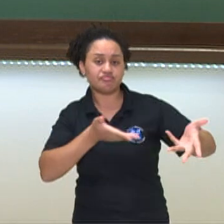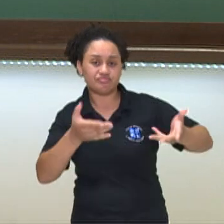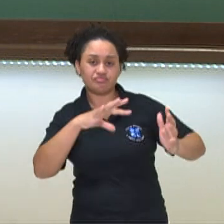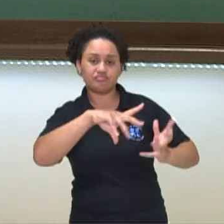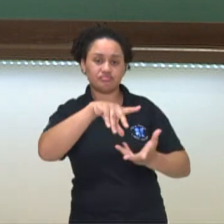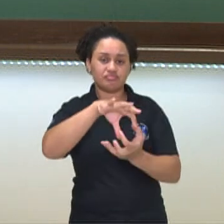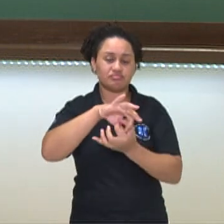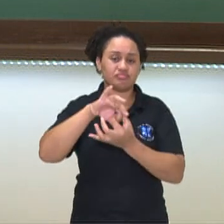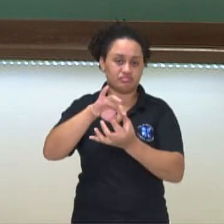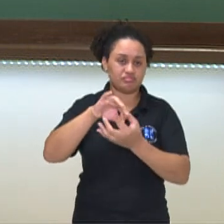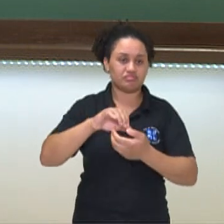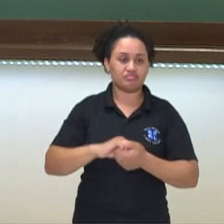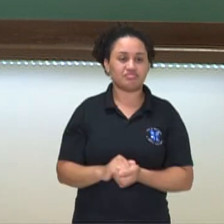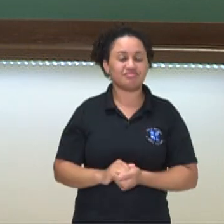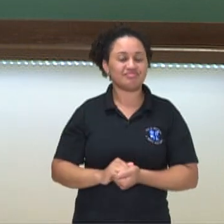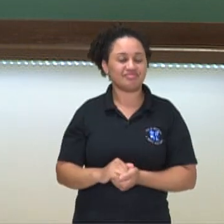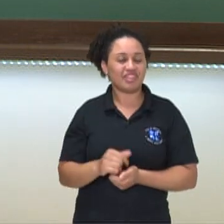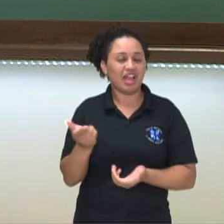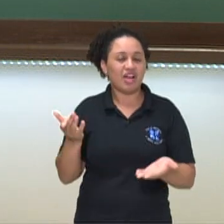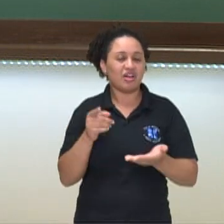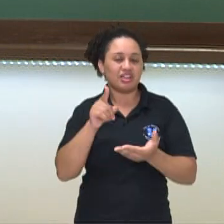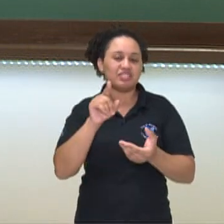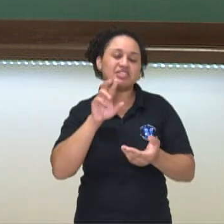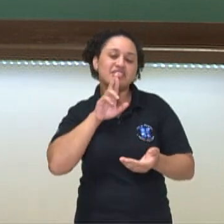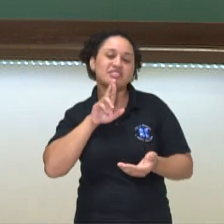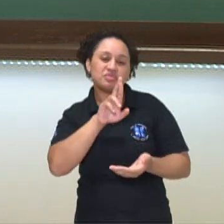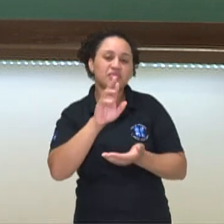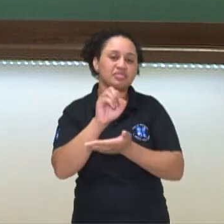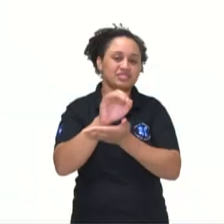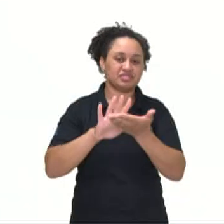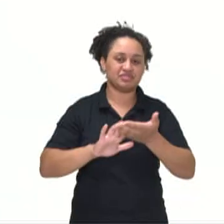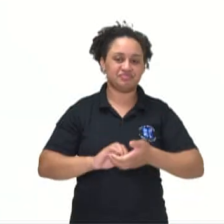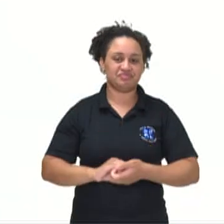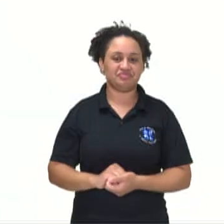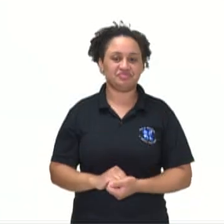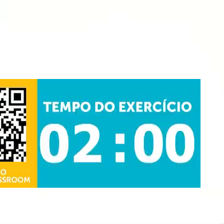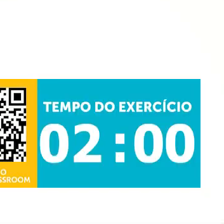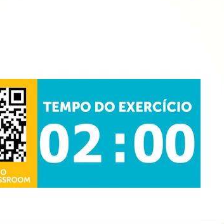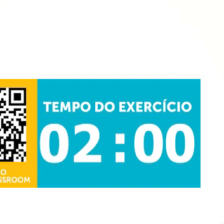globalizado. O reloginho vai aparecer aqui na tela e nós estamos esperando você.